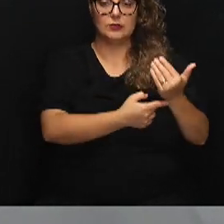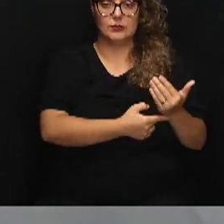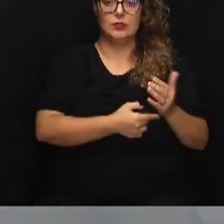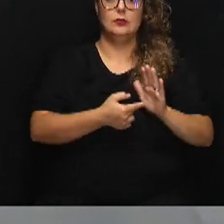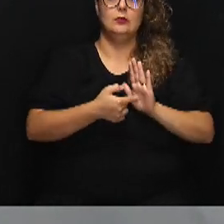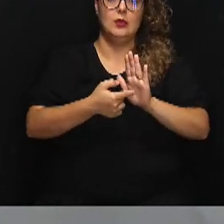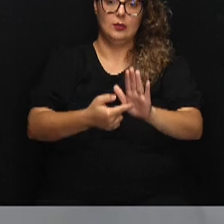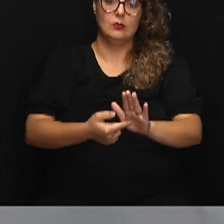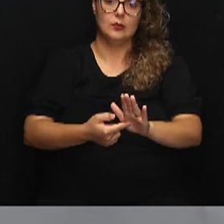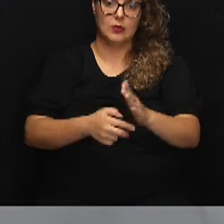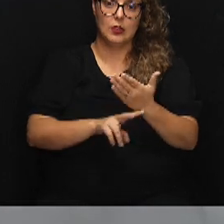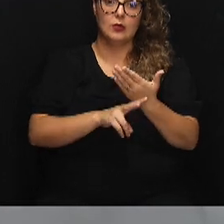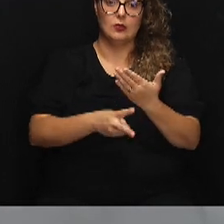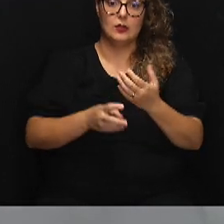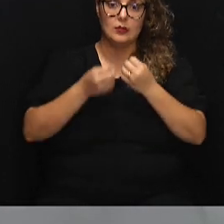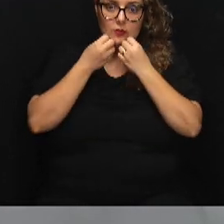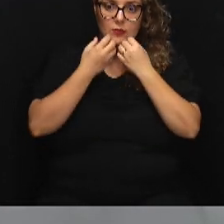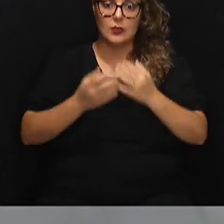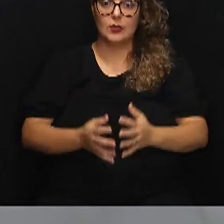capacidade do método.